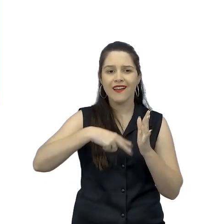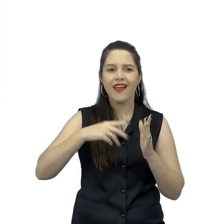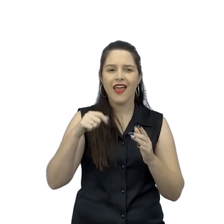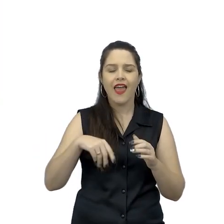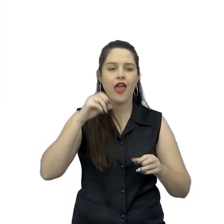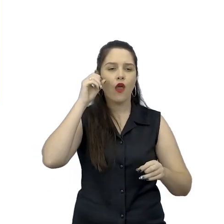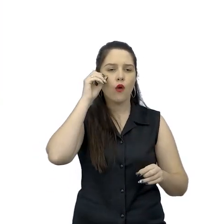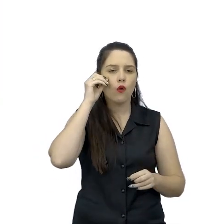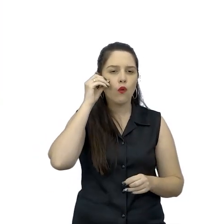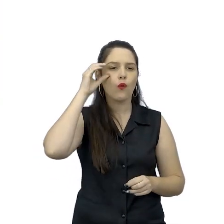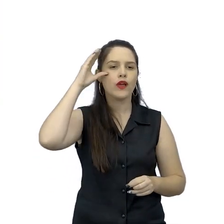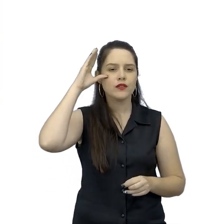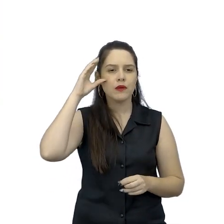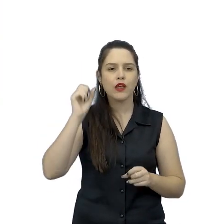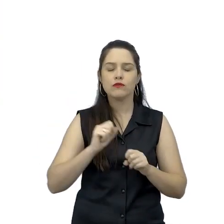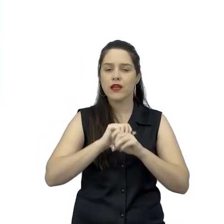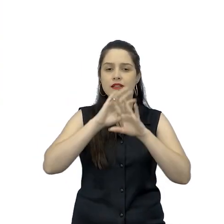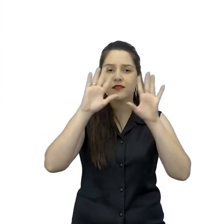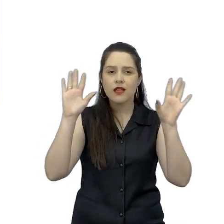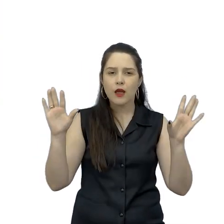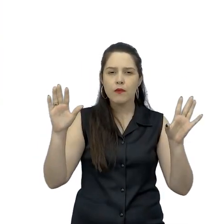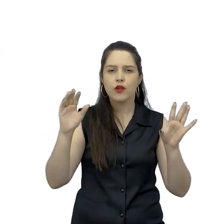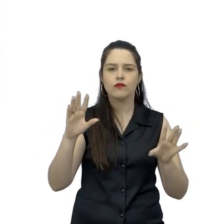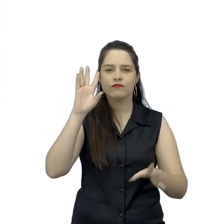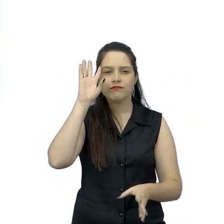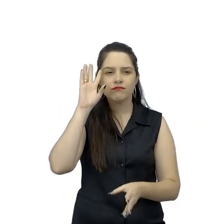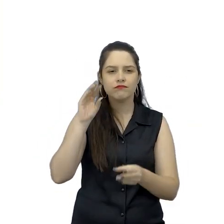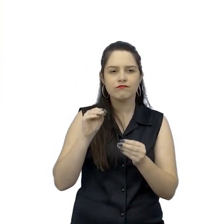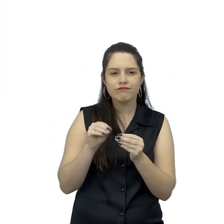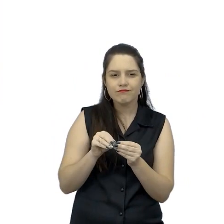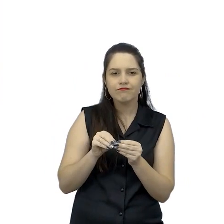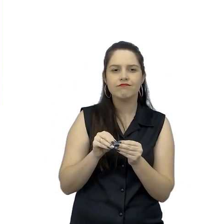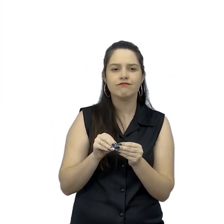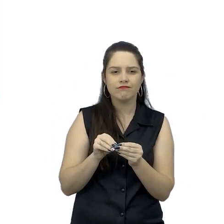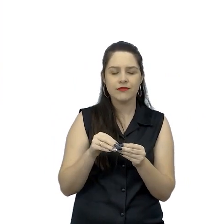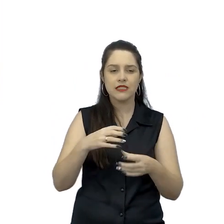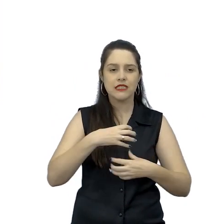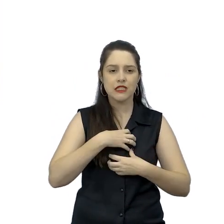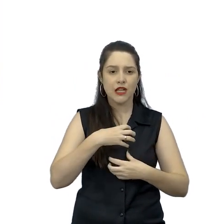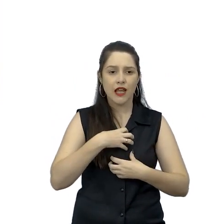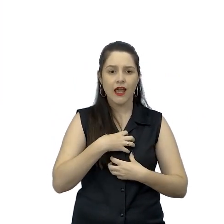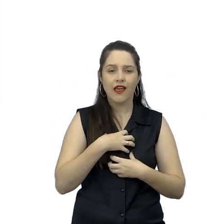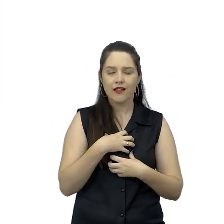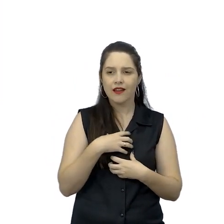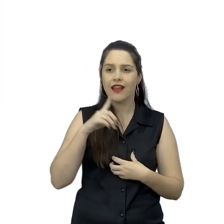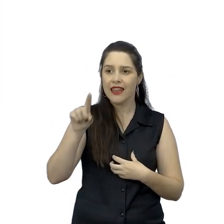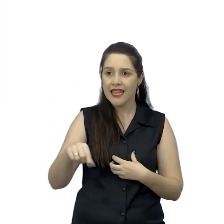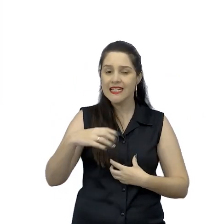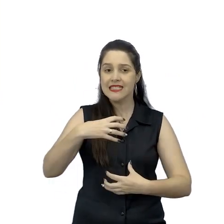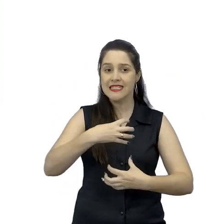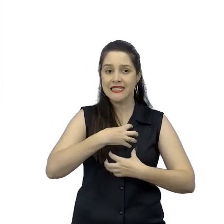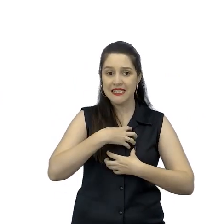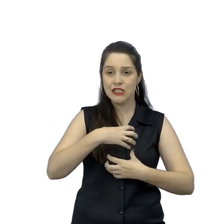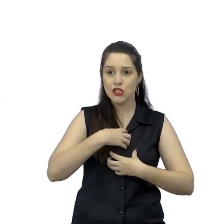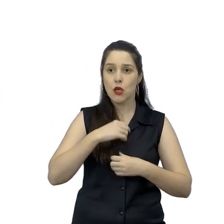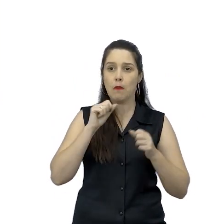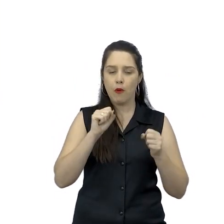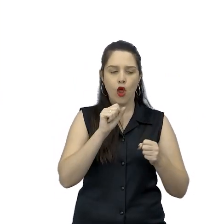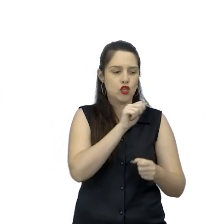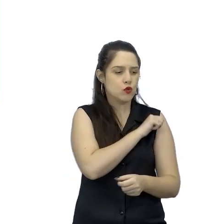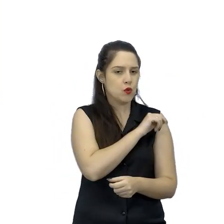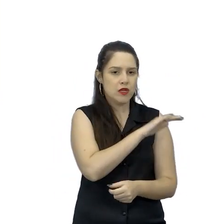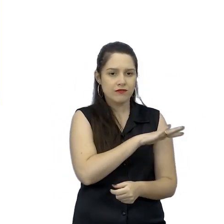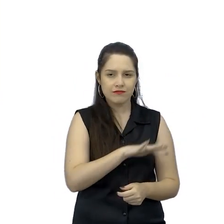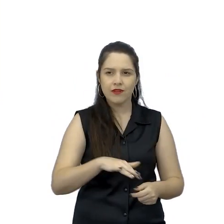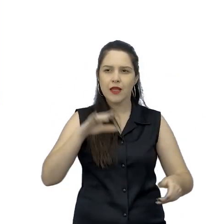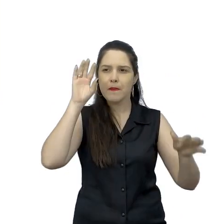mais amplo, mais social, de apreensão de sentidos. Nesse sentido, nós podemos dizer que os estudantes,